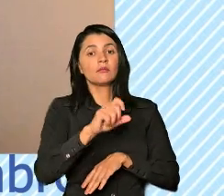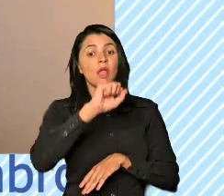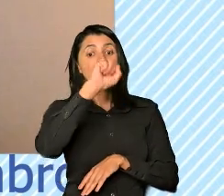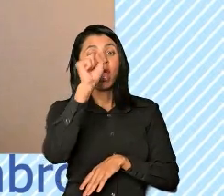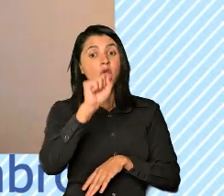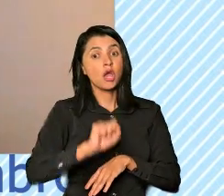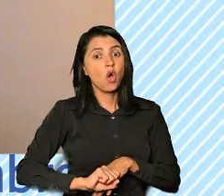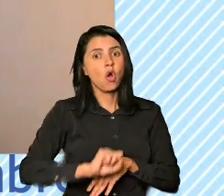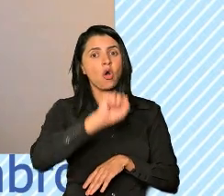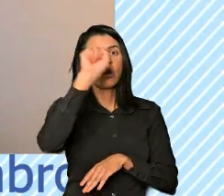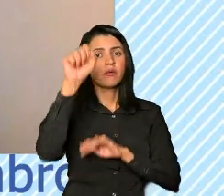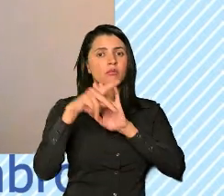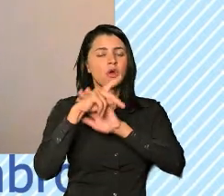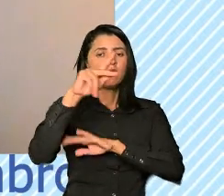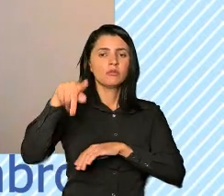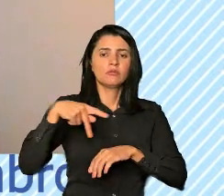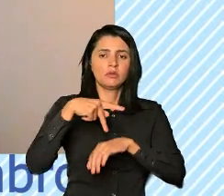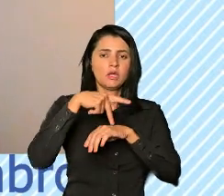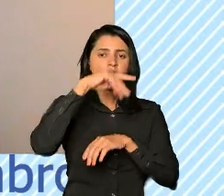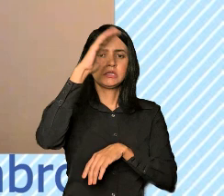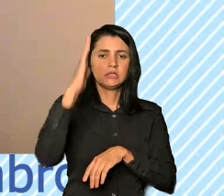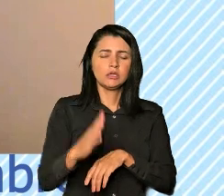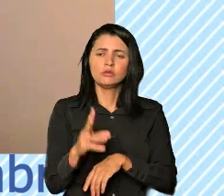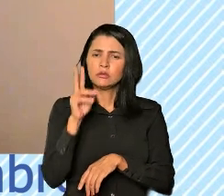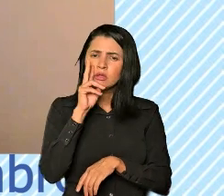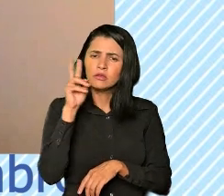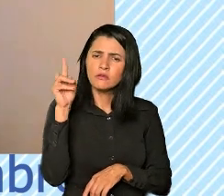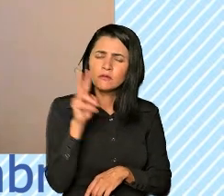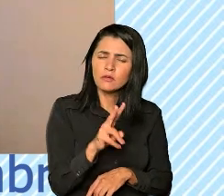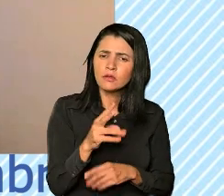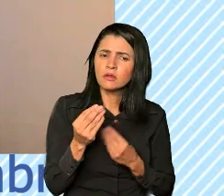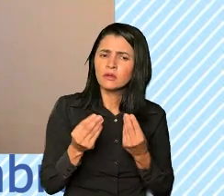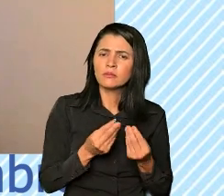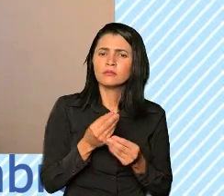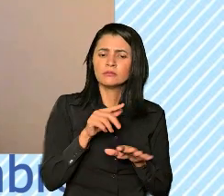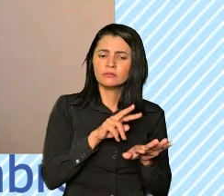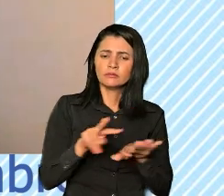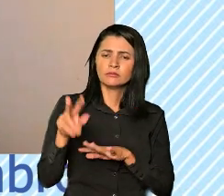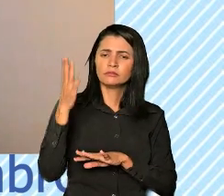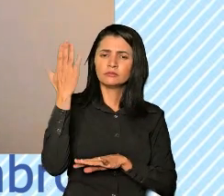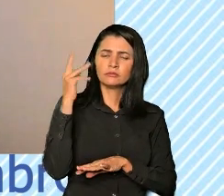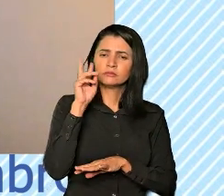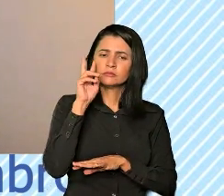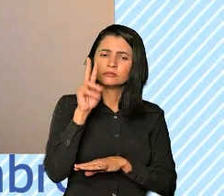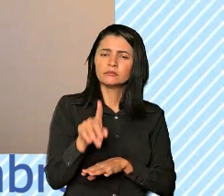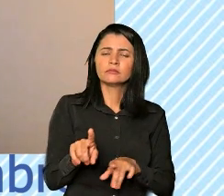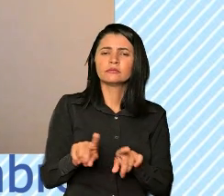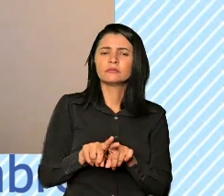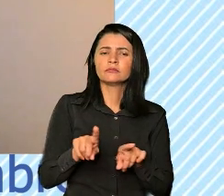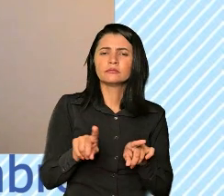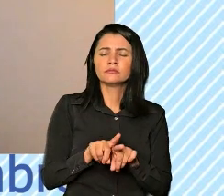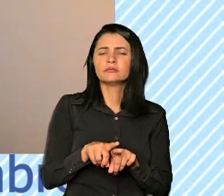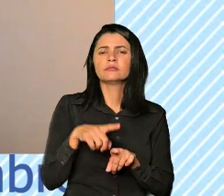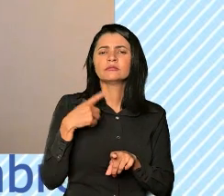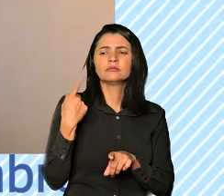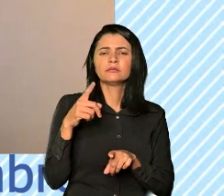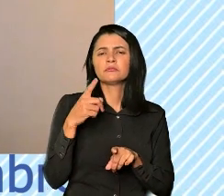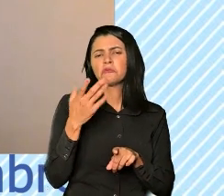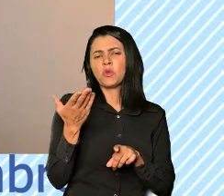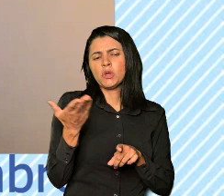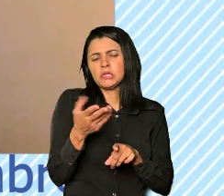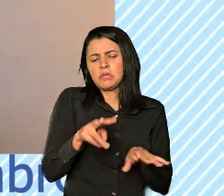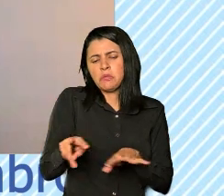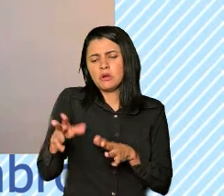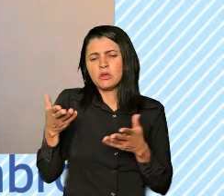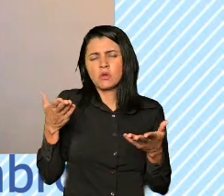Então, a gente vê isso, e semana passada a gente vê ou foi nessa semana, nem